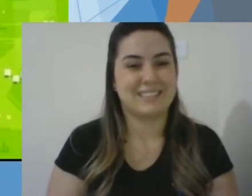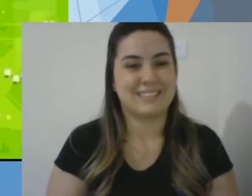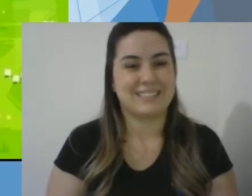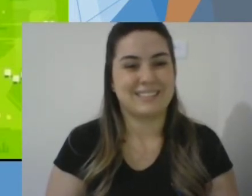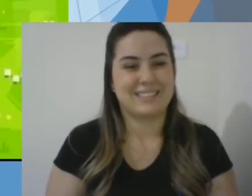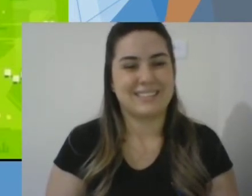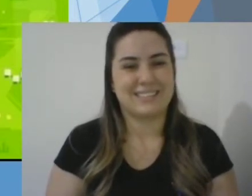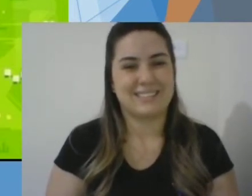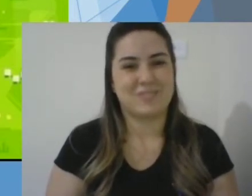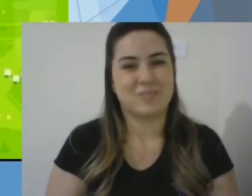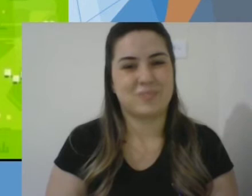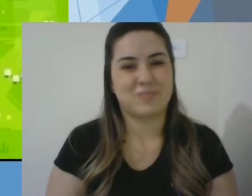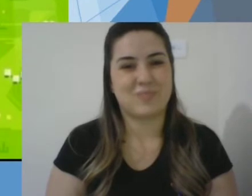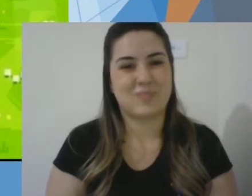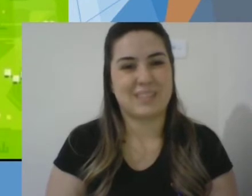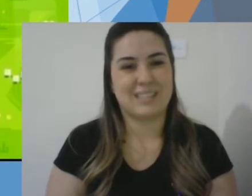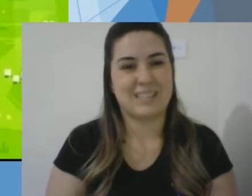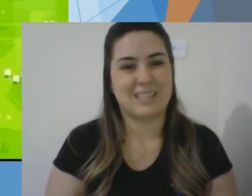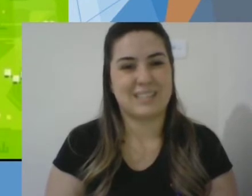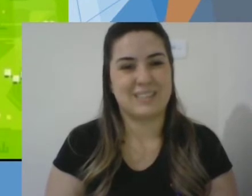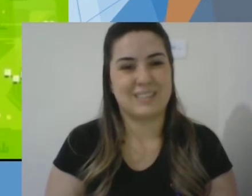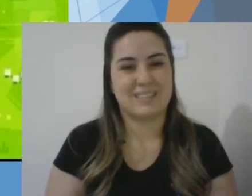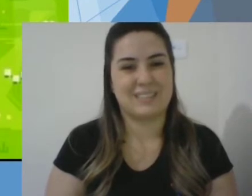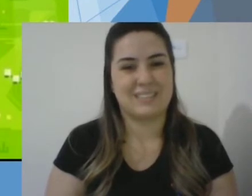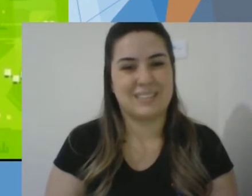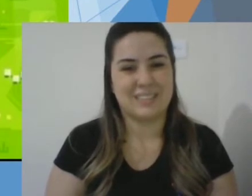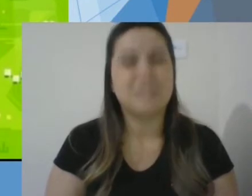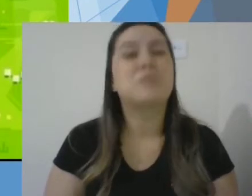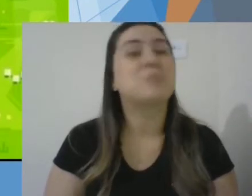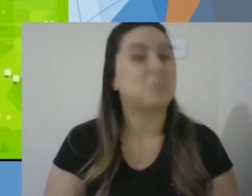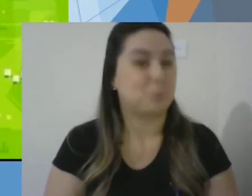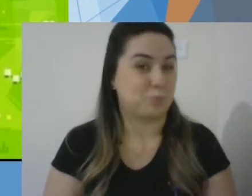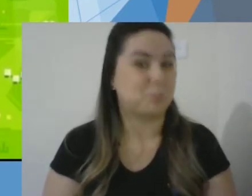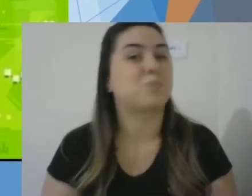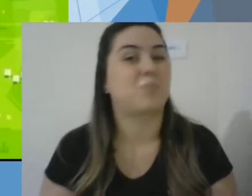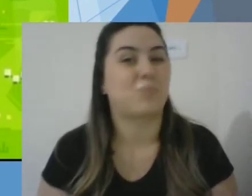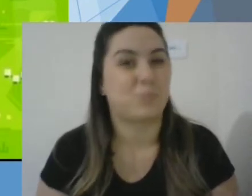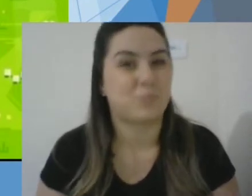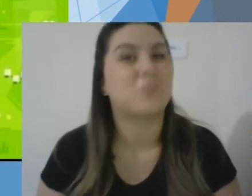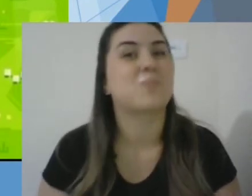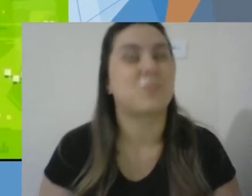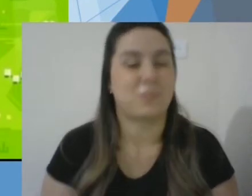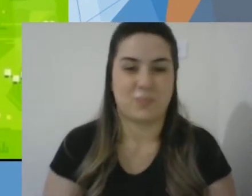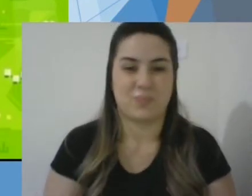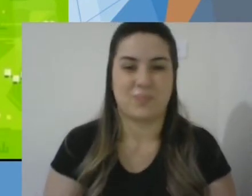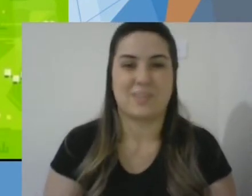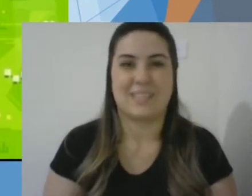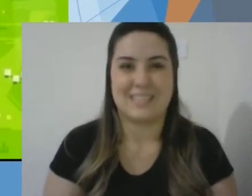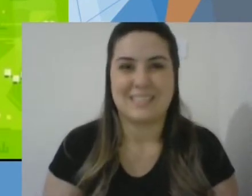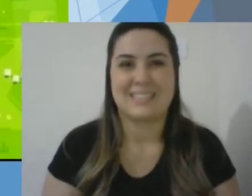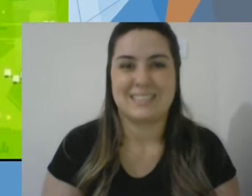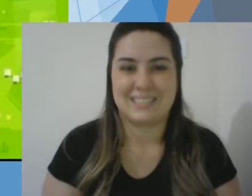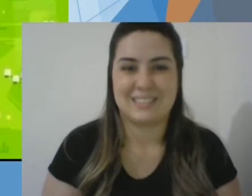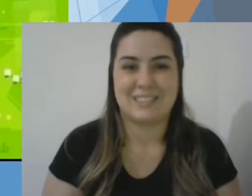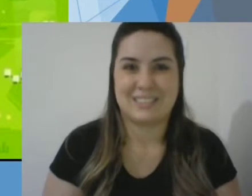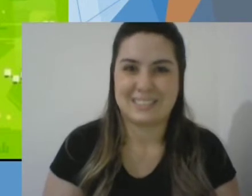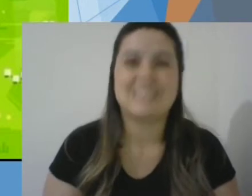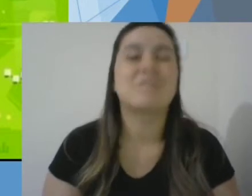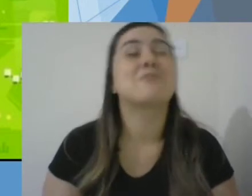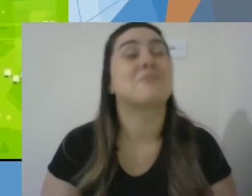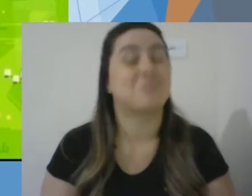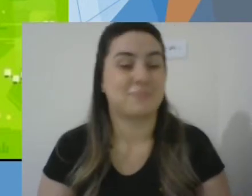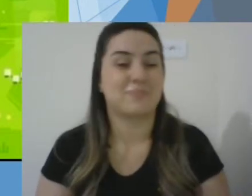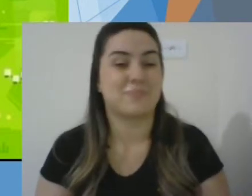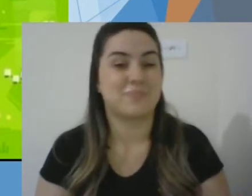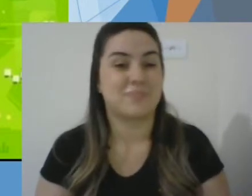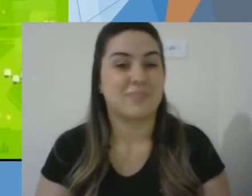nosso corpo, as ações que nosso corpo é capaz de realizar e as sensações que essas ações provocam no